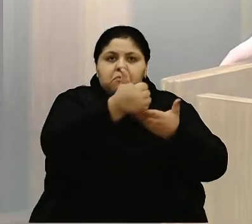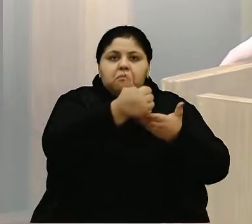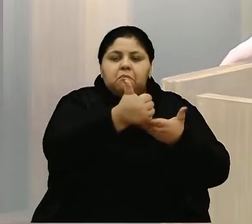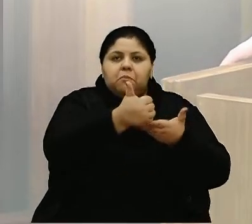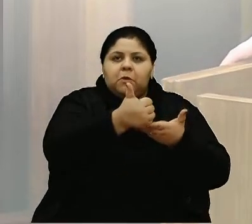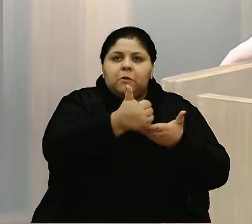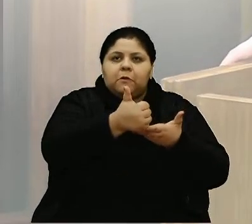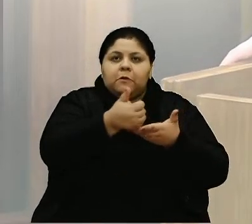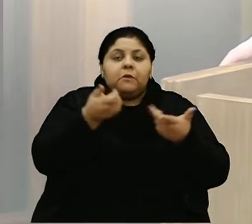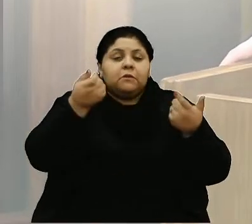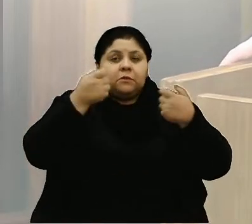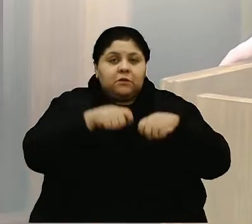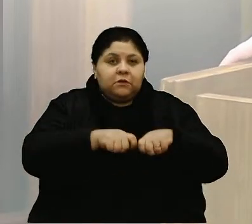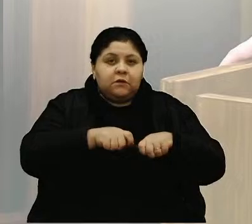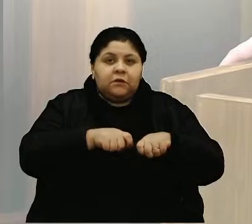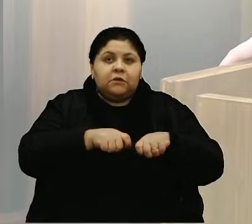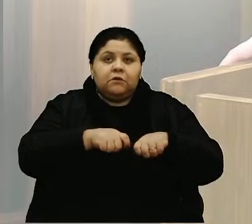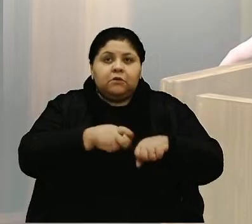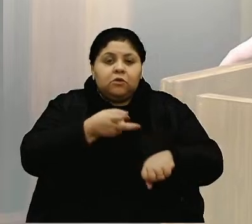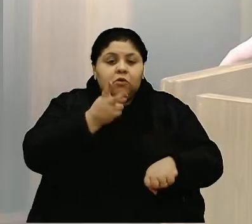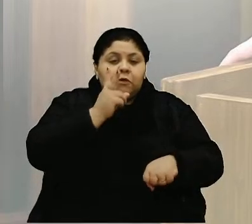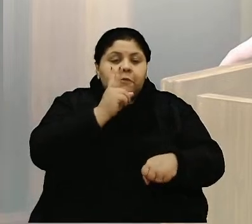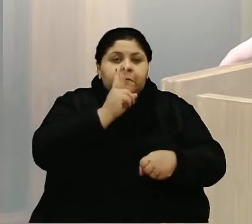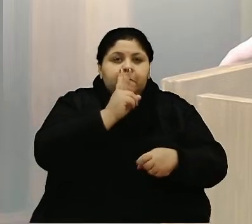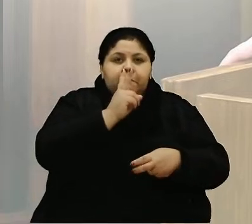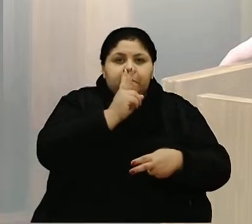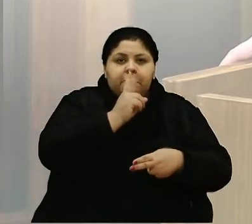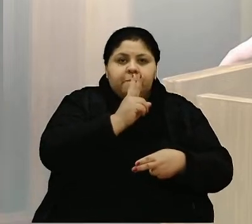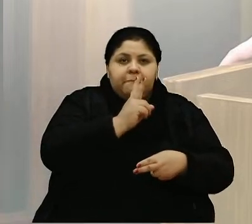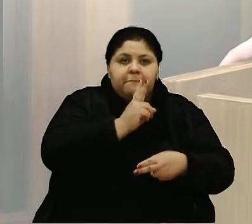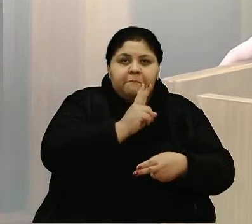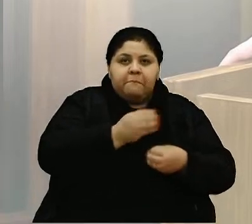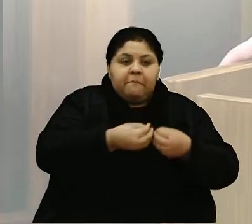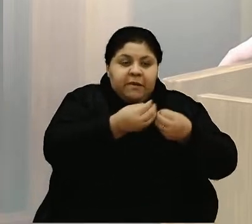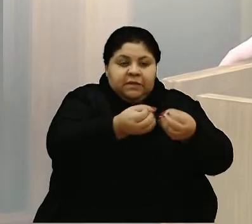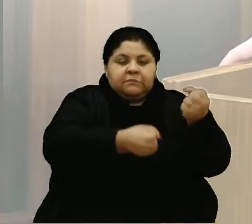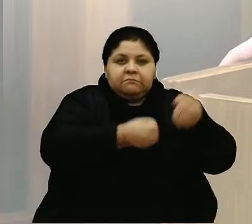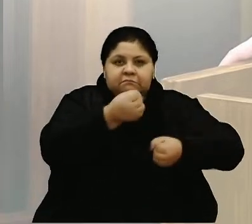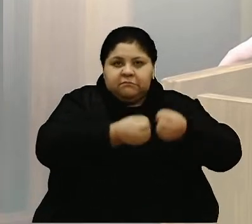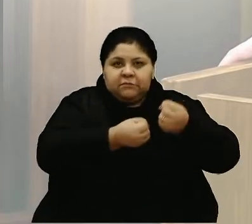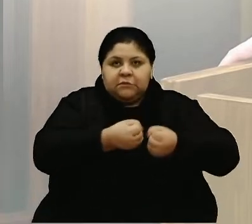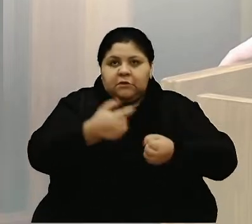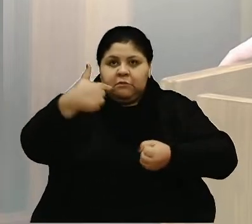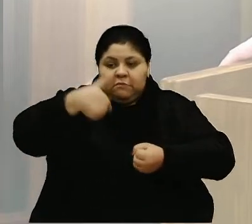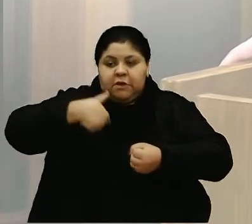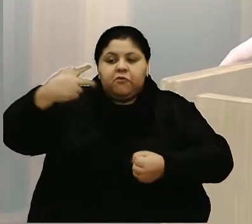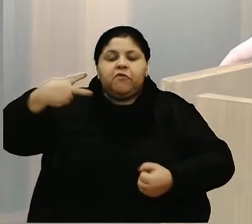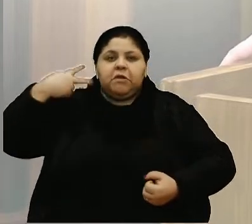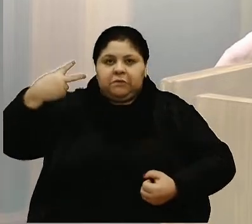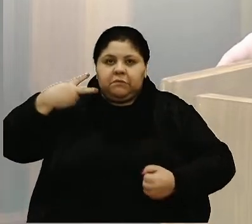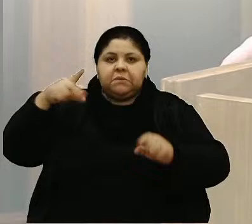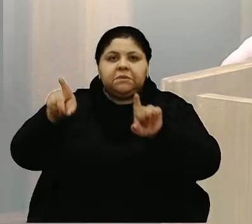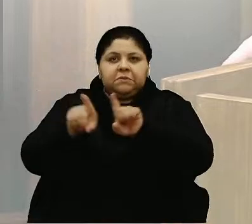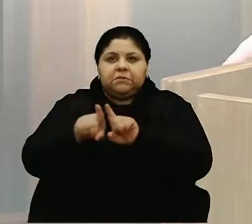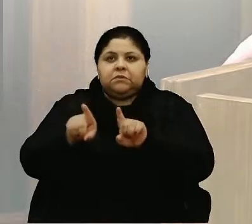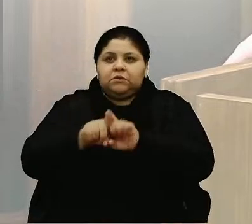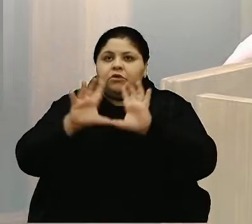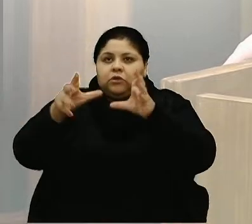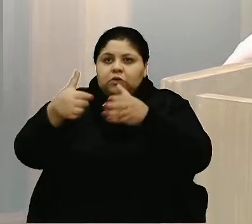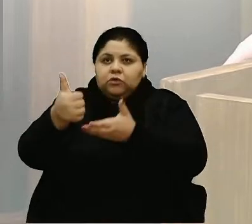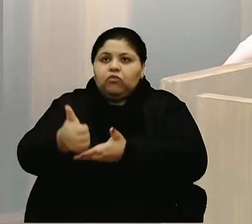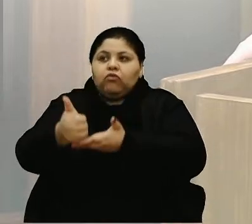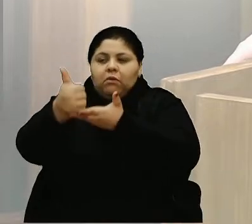necessário, seja com empréstimos de veículos, inclusive para este vereador que vos fala, todo o